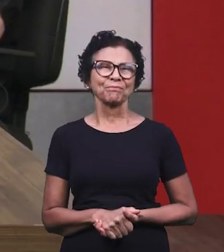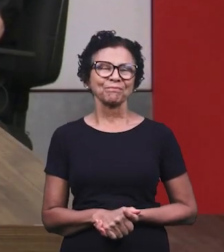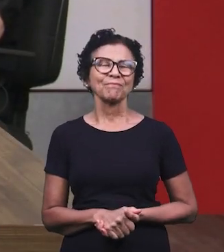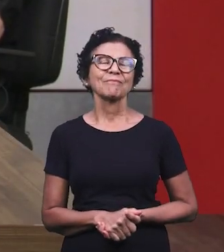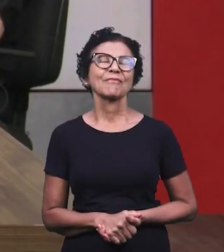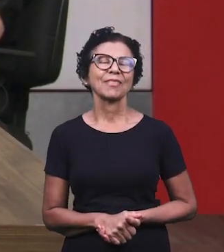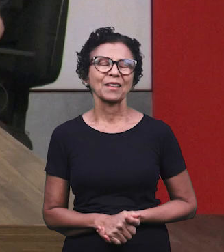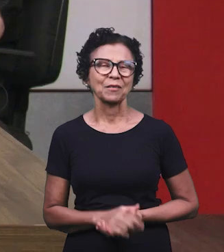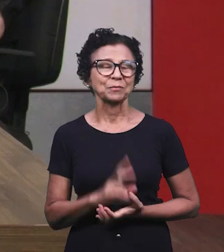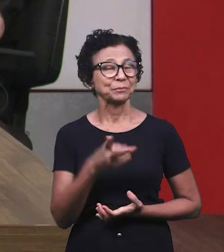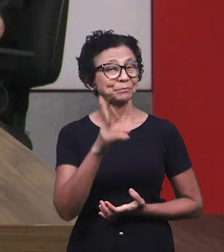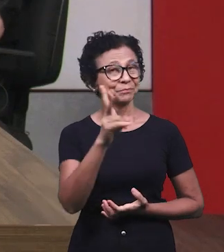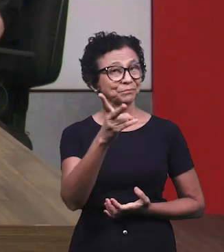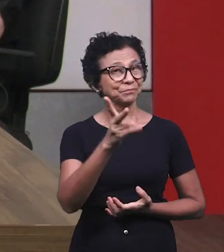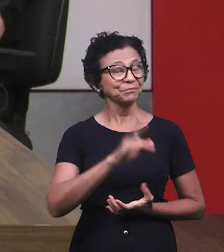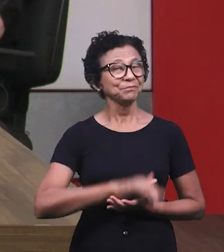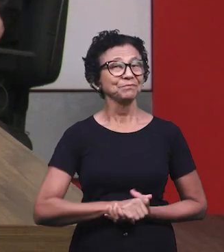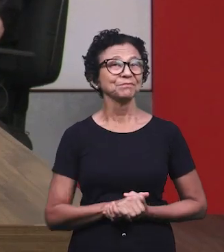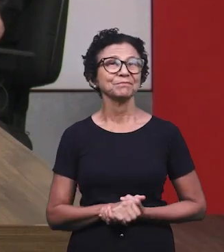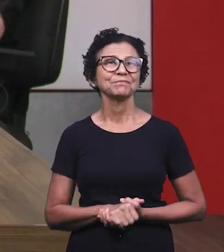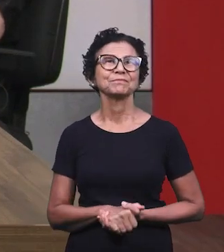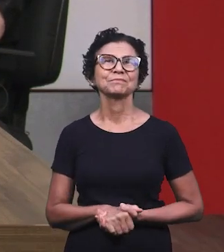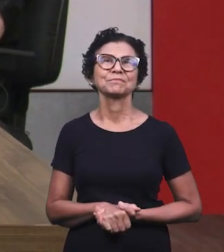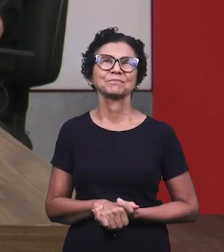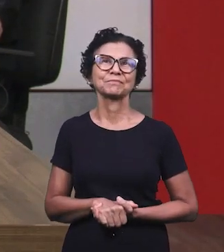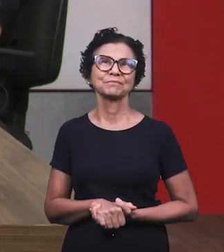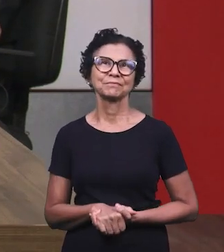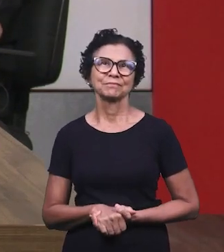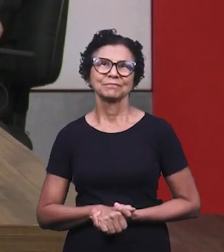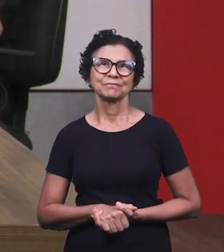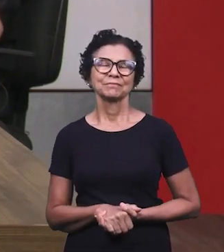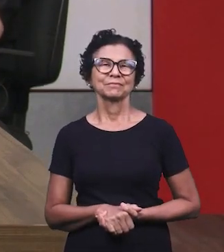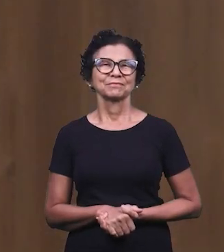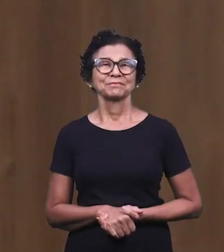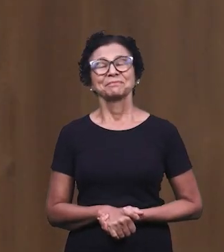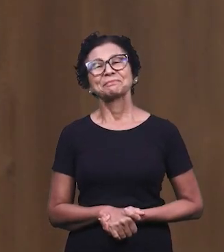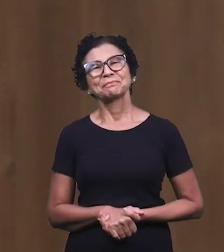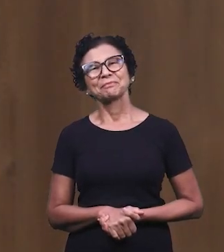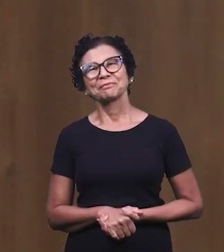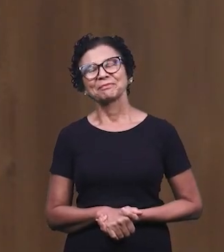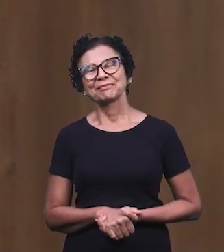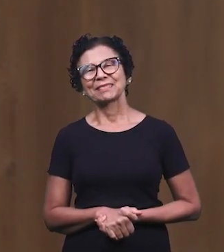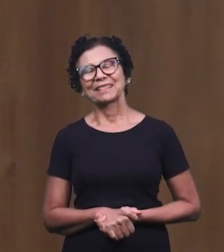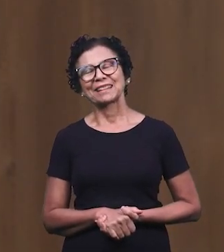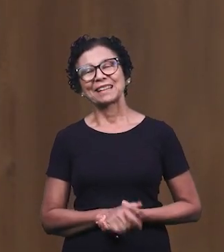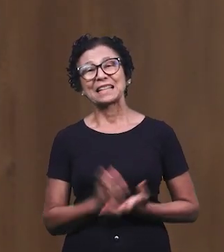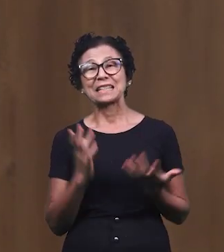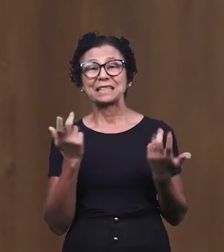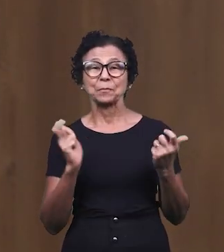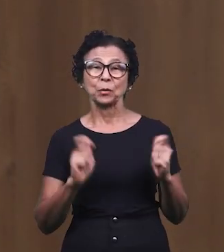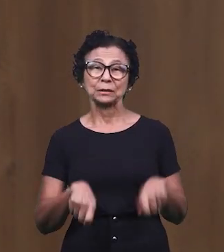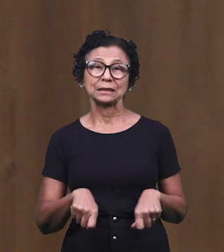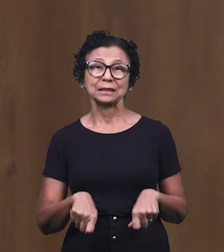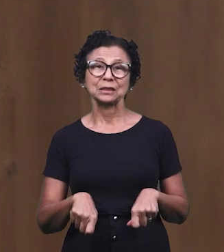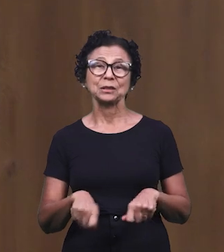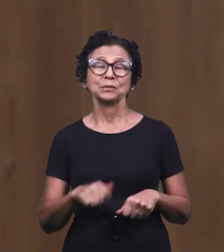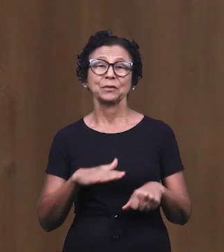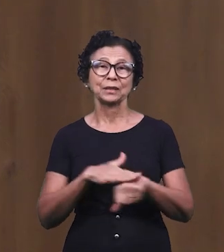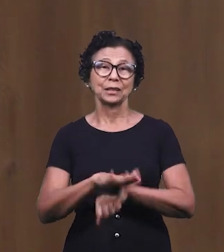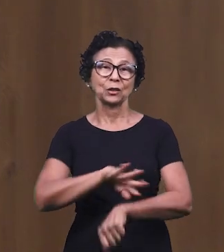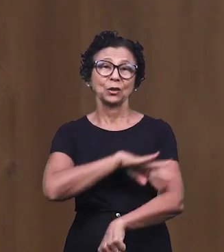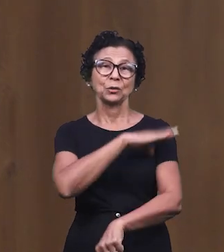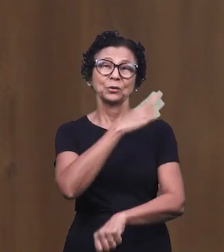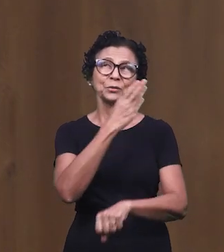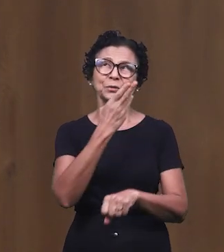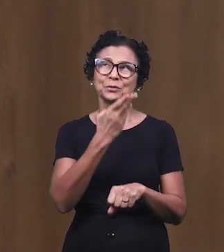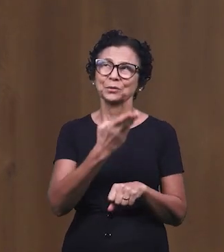Não, se deixar, a gente fala aqui o resto da noite, o resto do dia, falando sobre louvor, que é maravilhoso. O nosso tempo, infelizmente, já